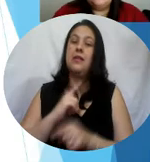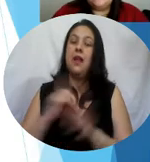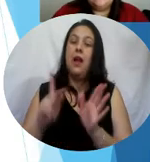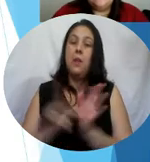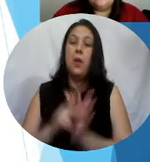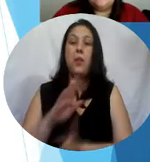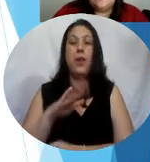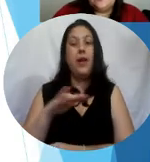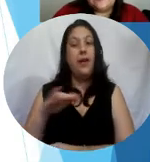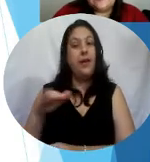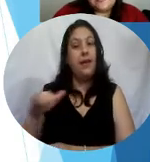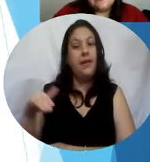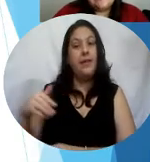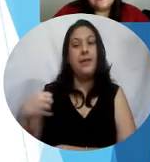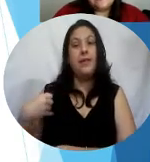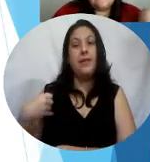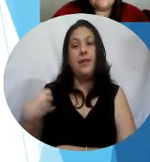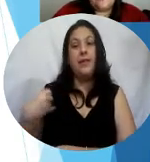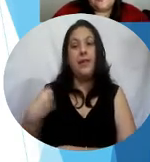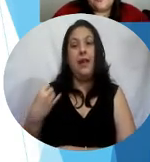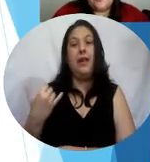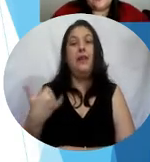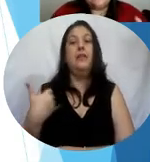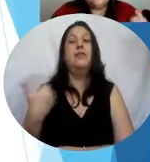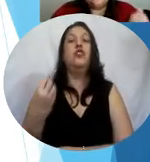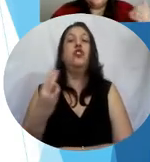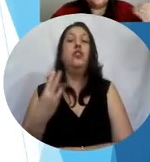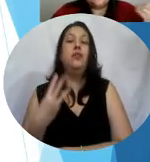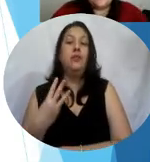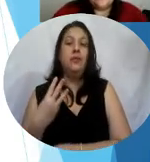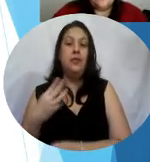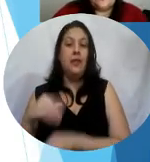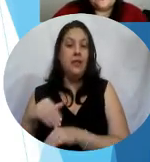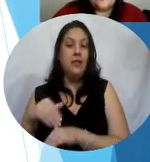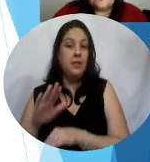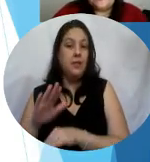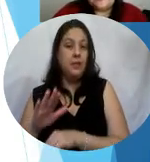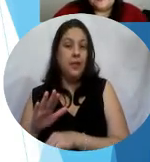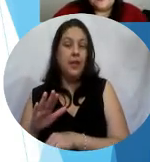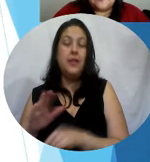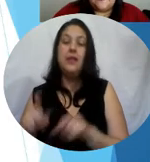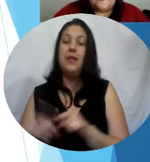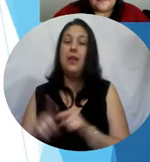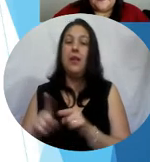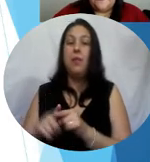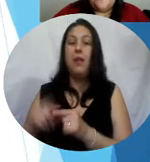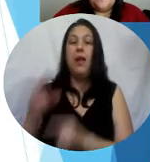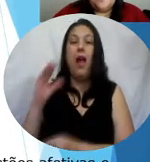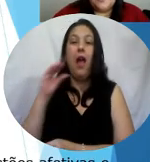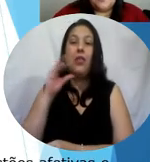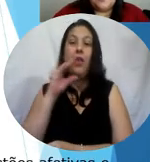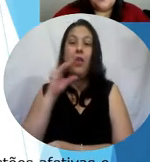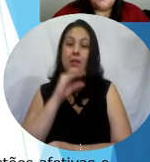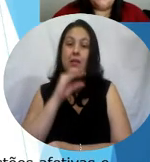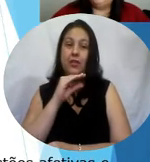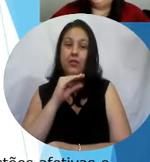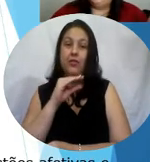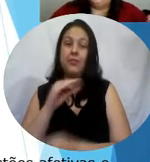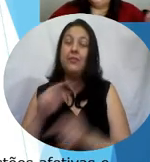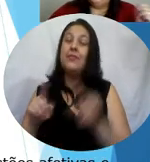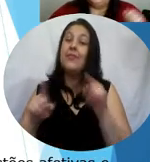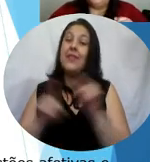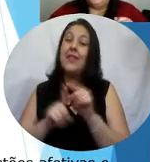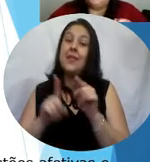alerta para crianças e adolescentes, né, maiores de 3 anos, e outros adolescentes também.